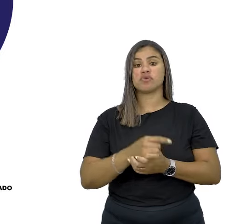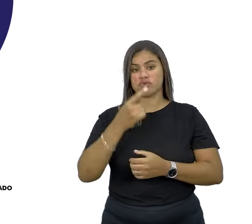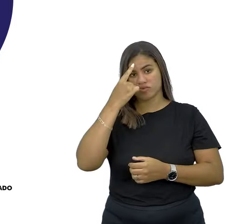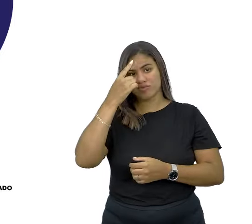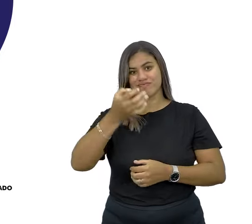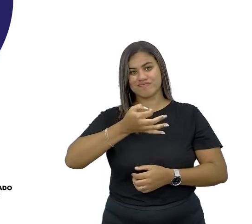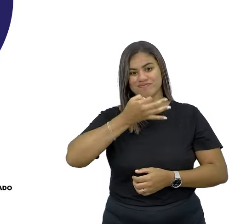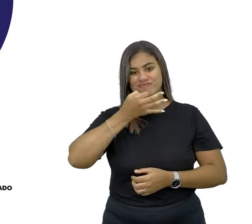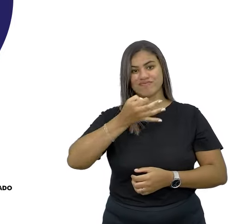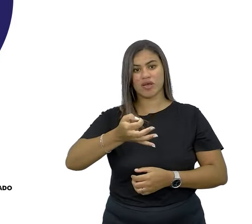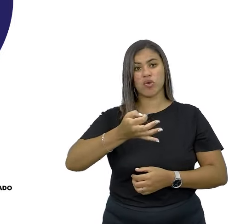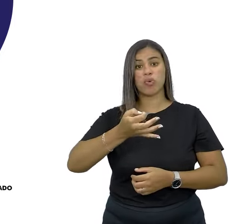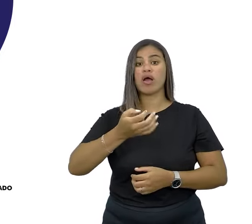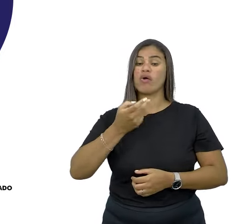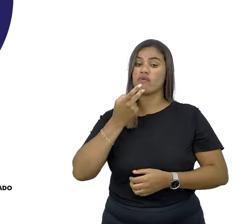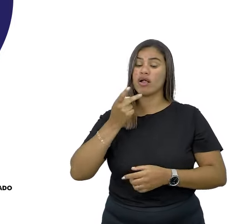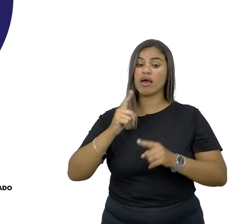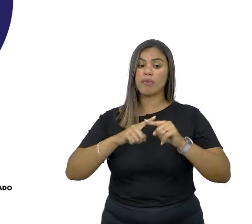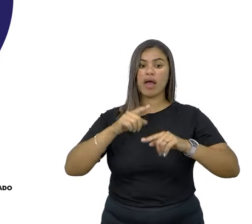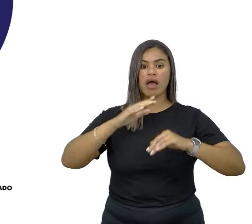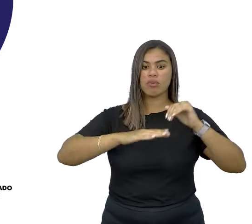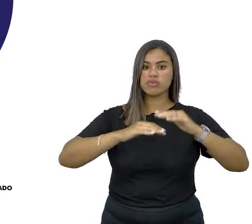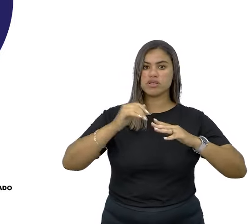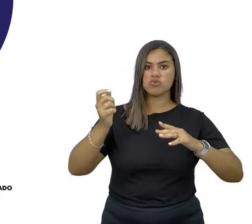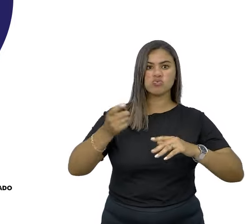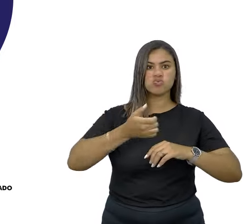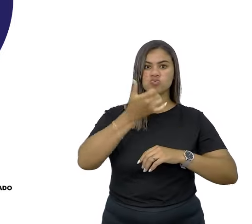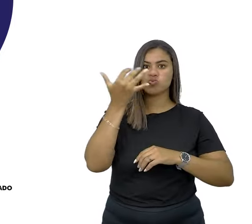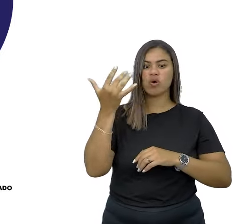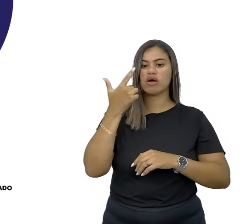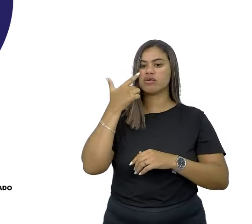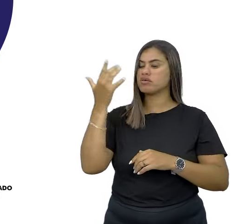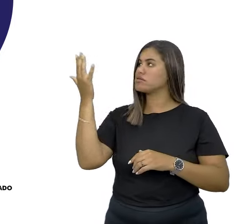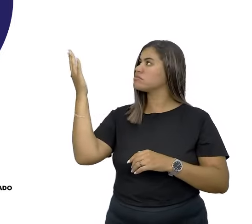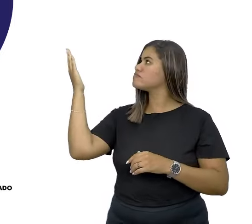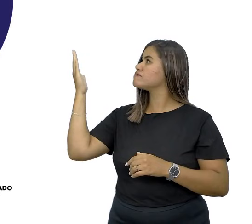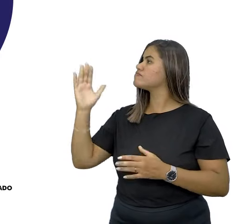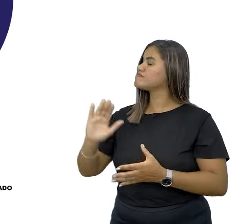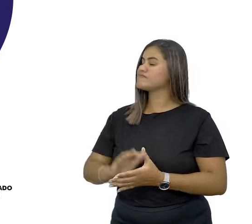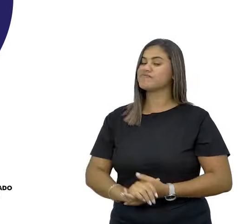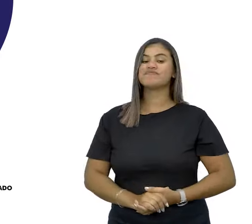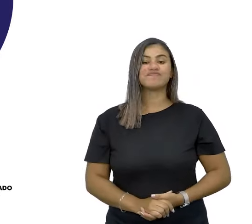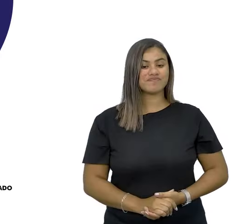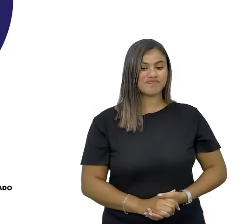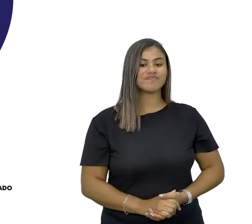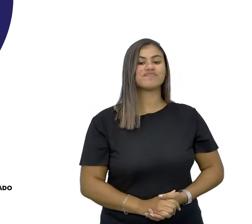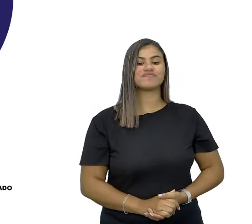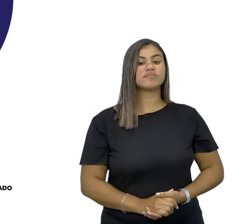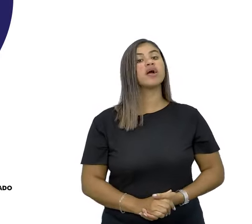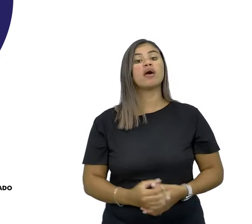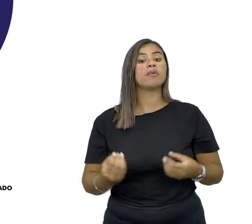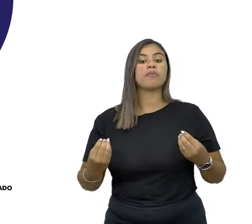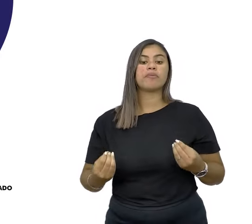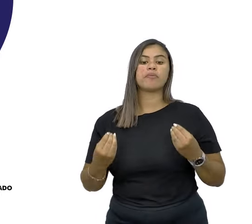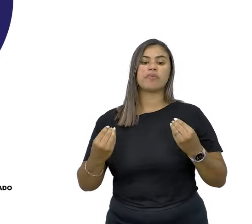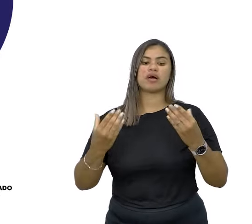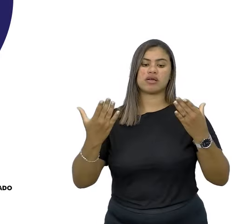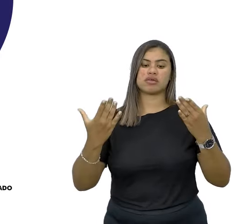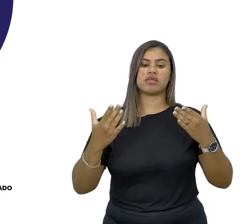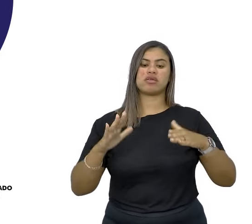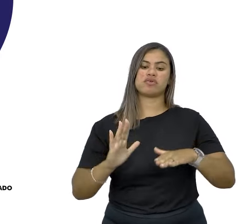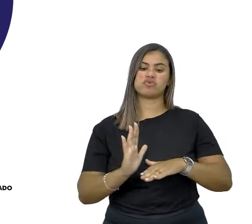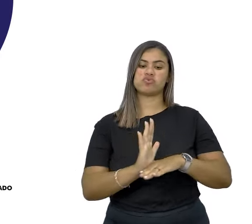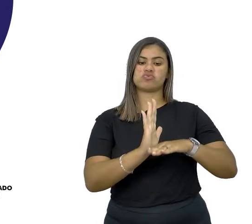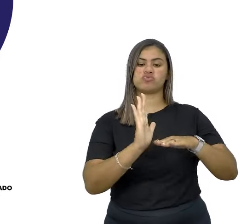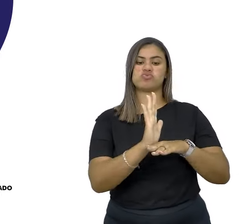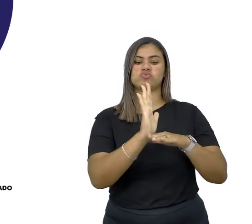argumentação, mas olha quantas habilidades que estão também envolvidas, não só a argumentação, de modo a favorecer o